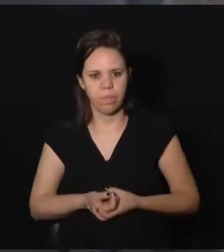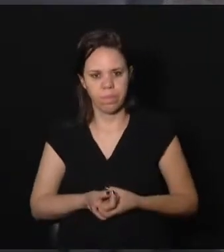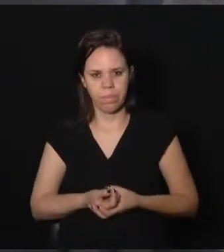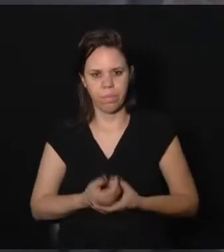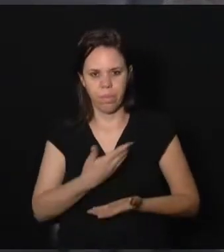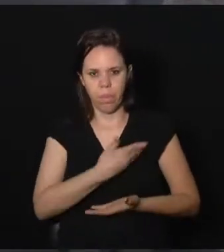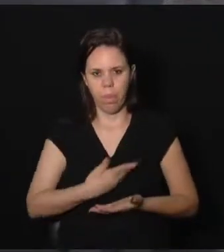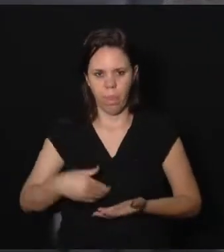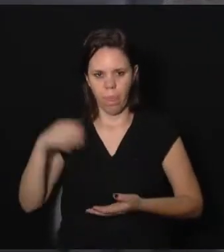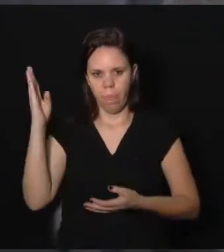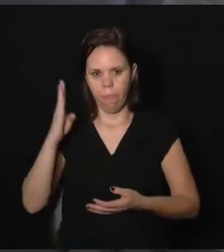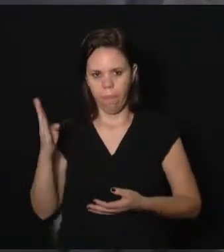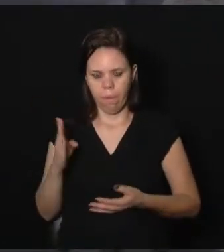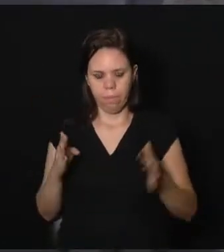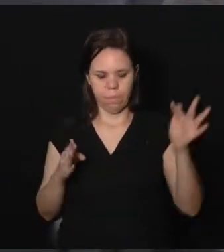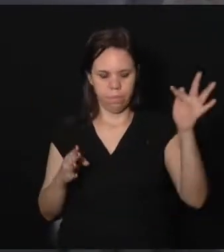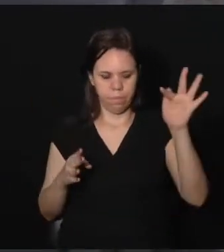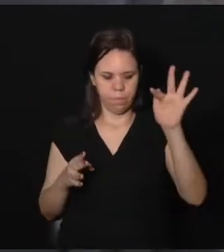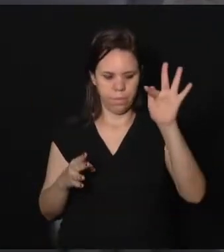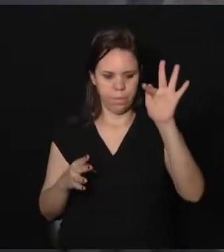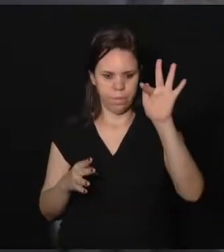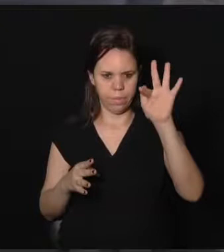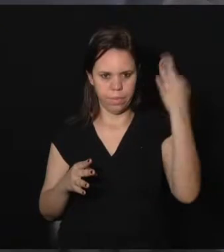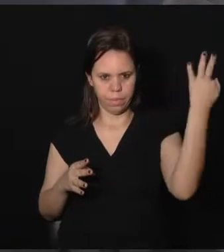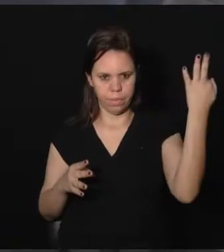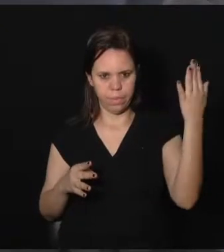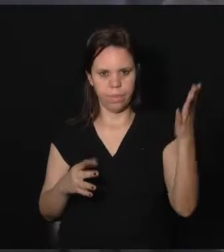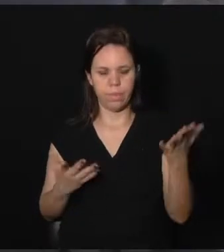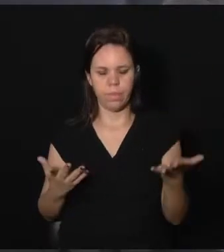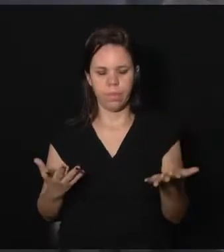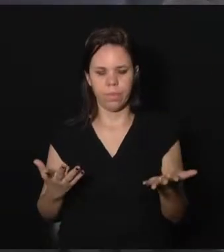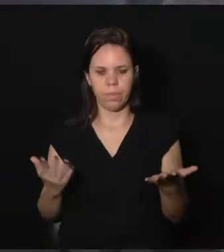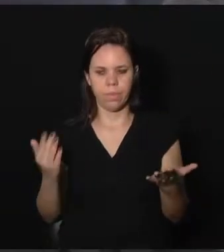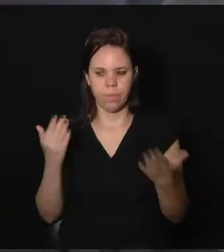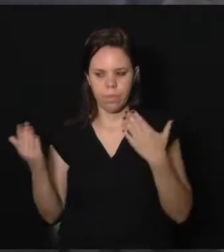governo brasileiro e o governo francês, né?